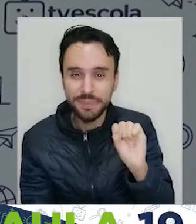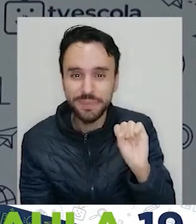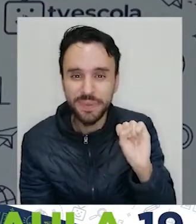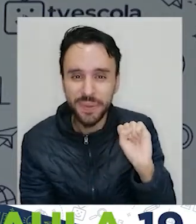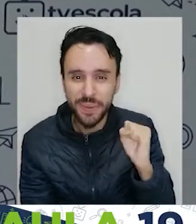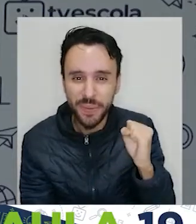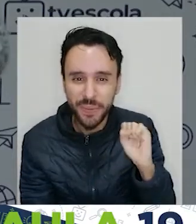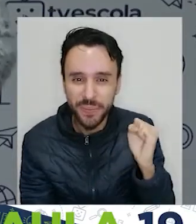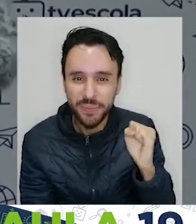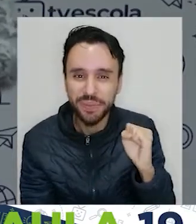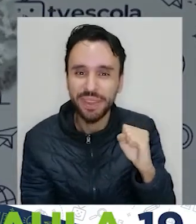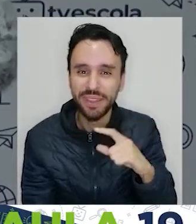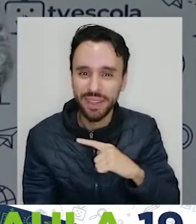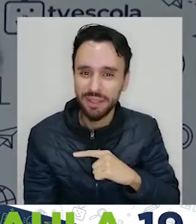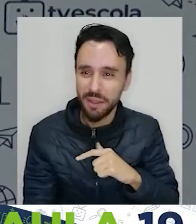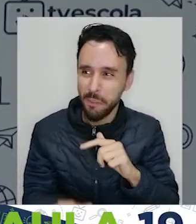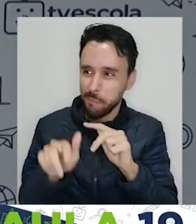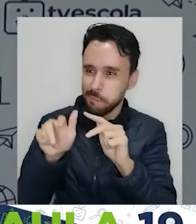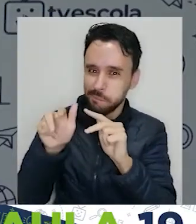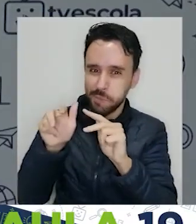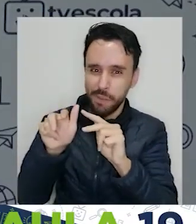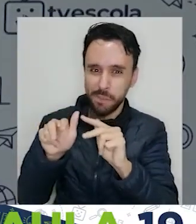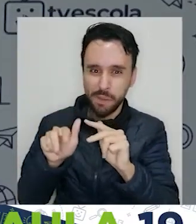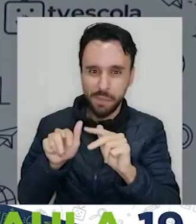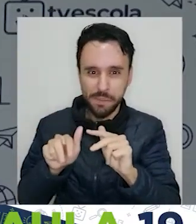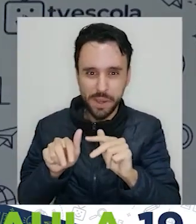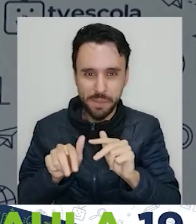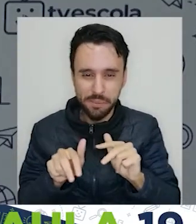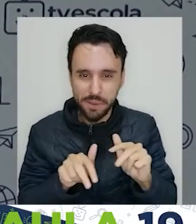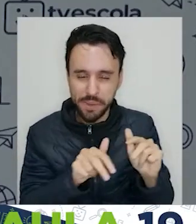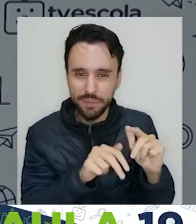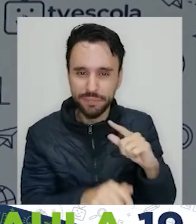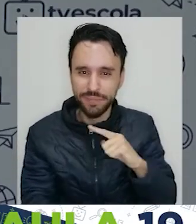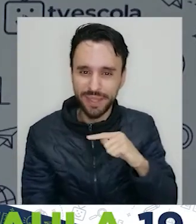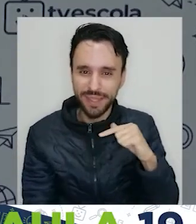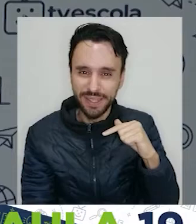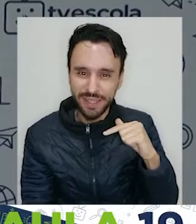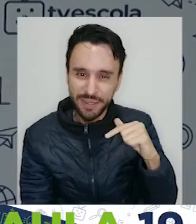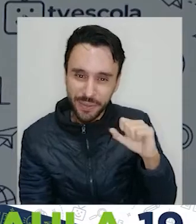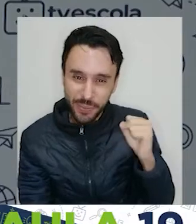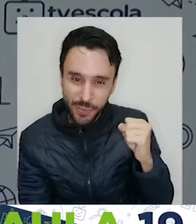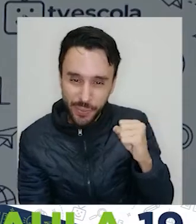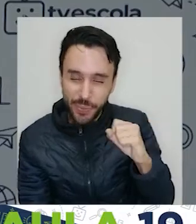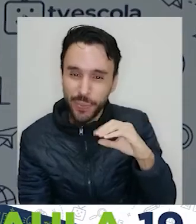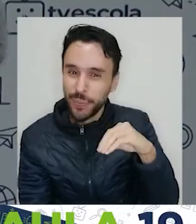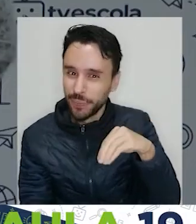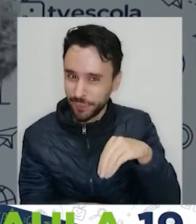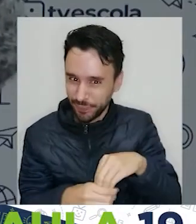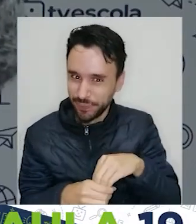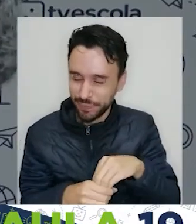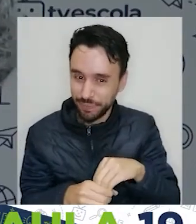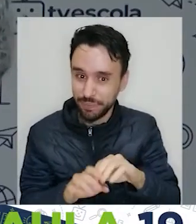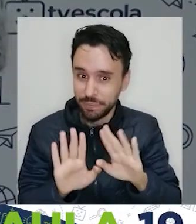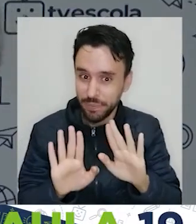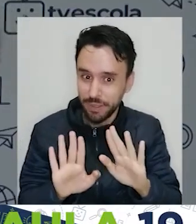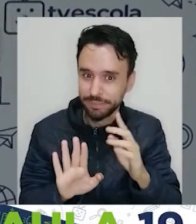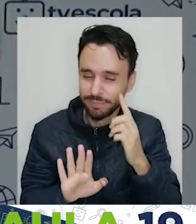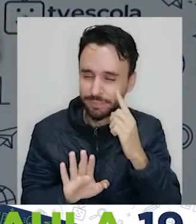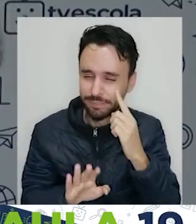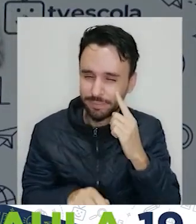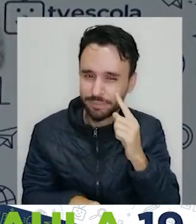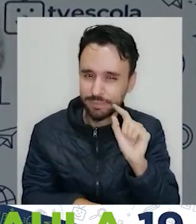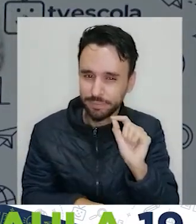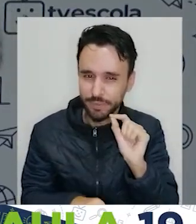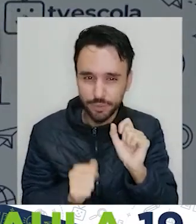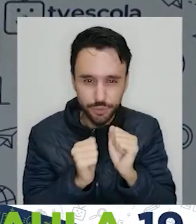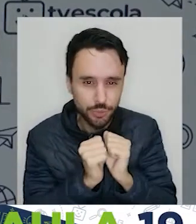Nós limpamos as pegadinhas e vimos ali que são oito pegadas. Mas nós vamos conferir juntos na